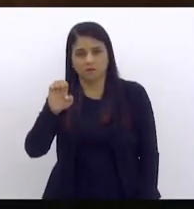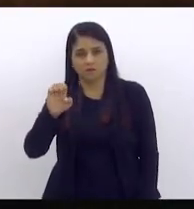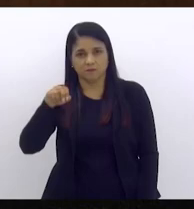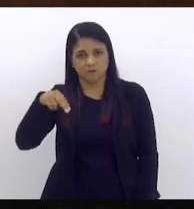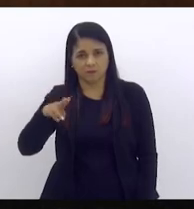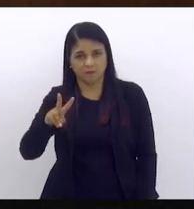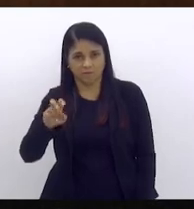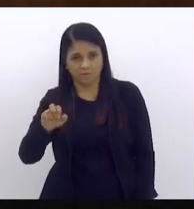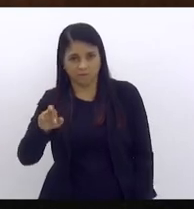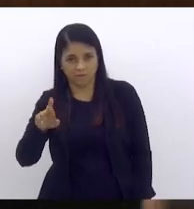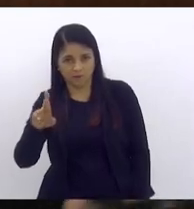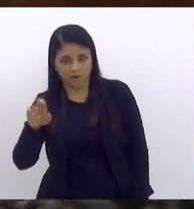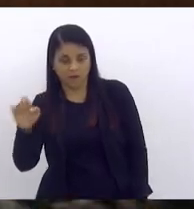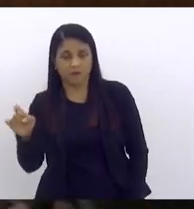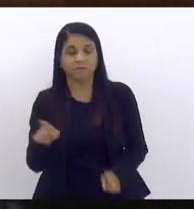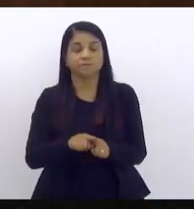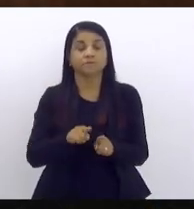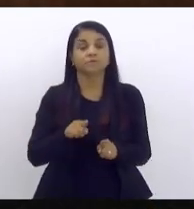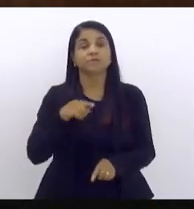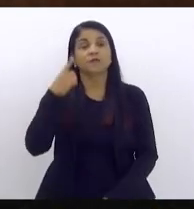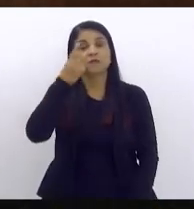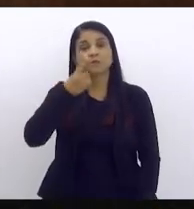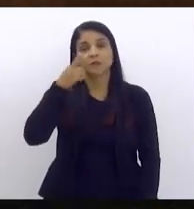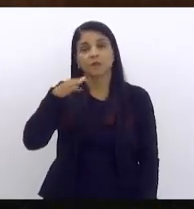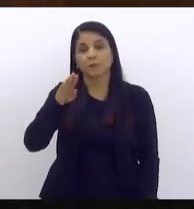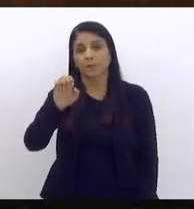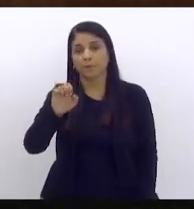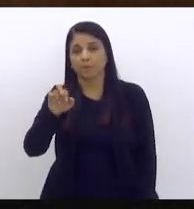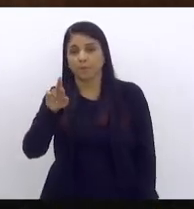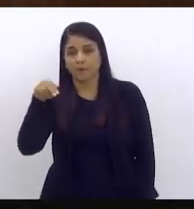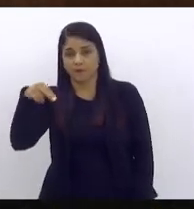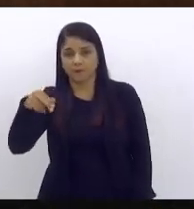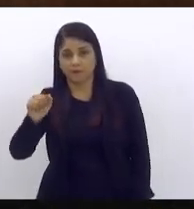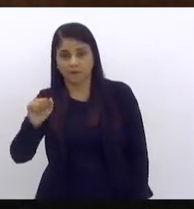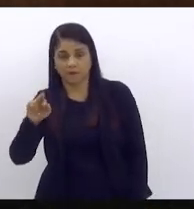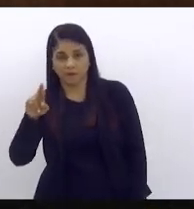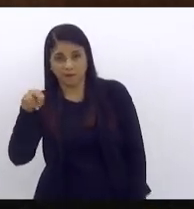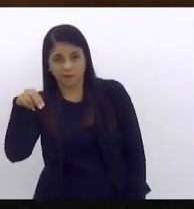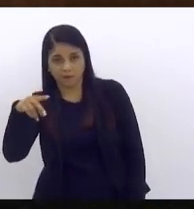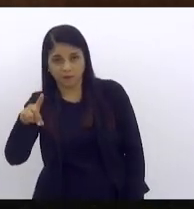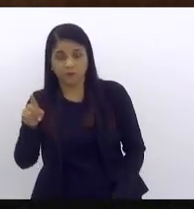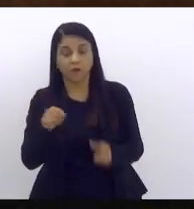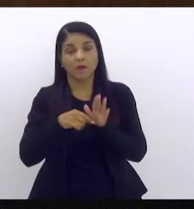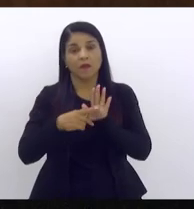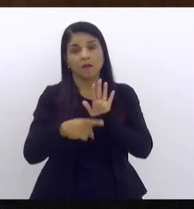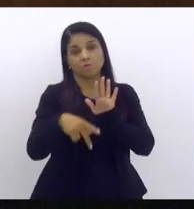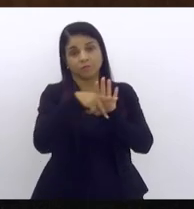Bernardo, e, ao final, nós apresentamos um projeto de lei que resultou na Lei